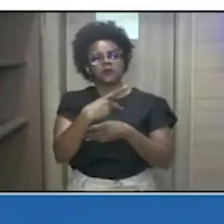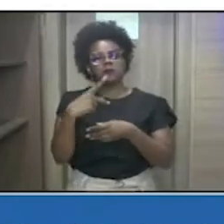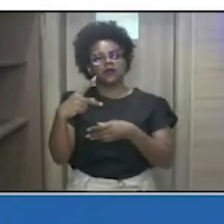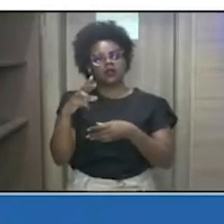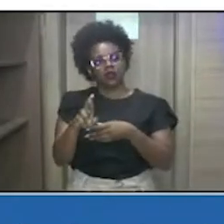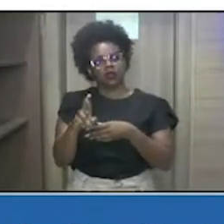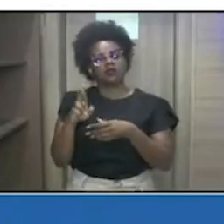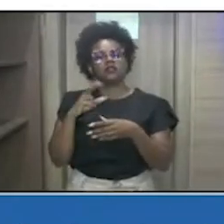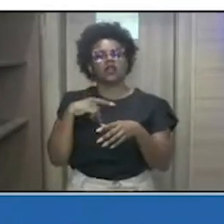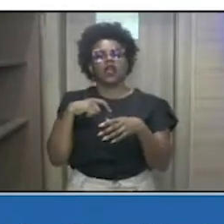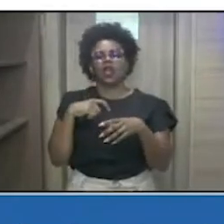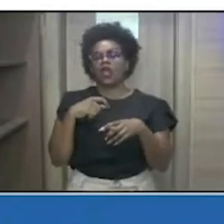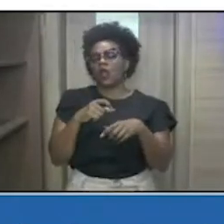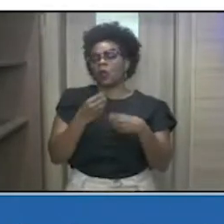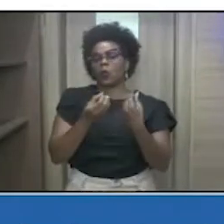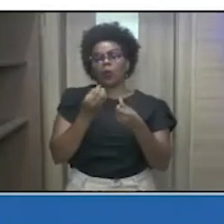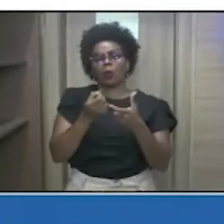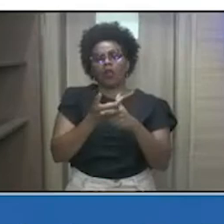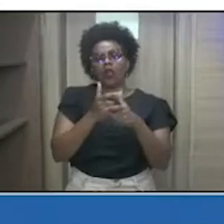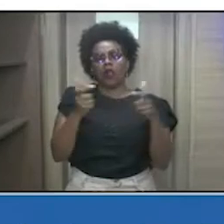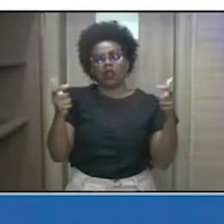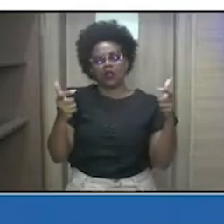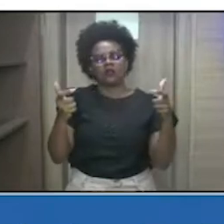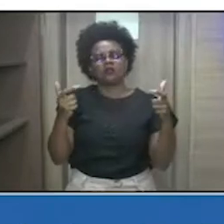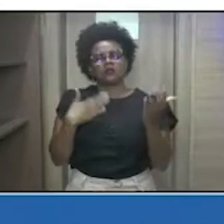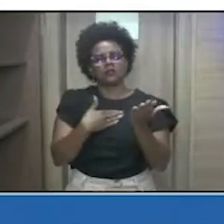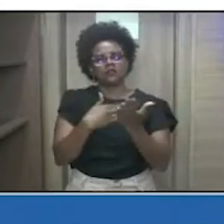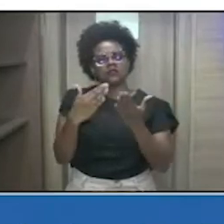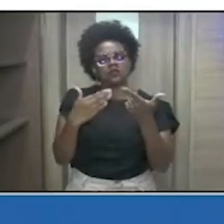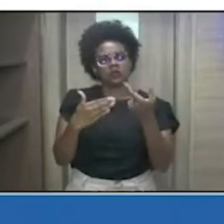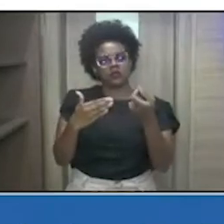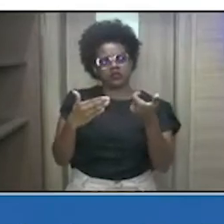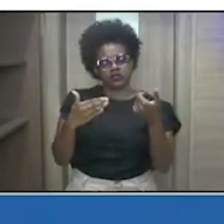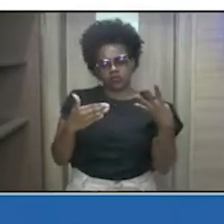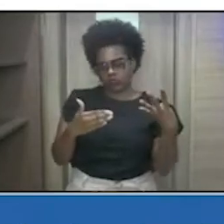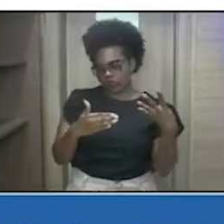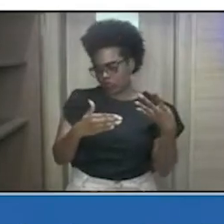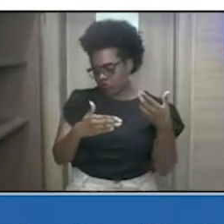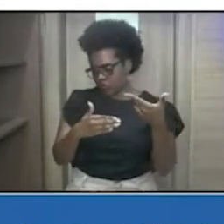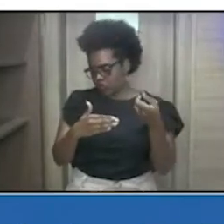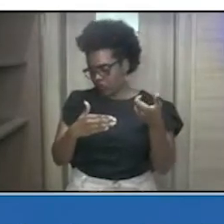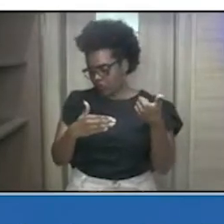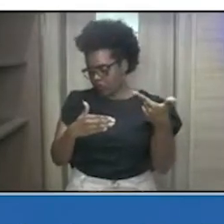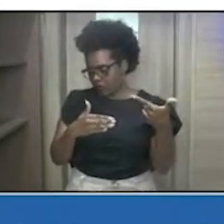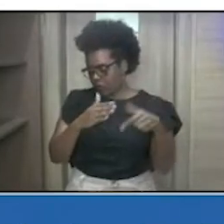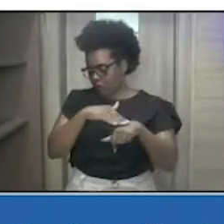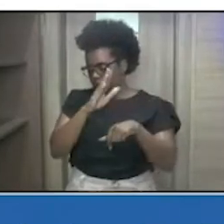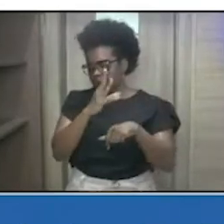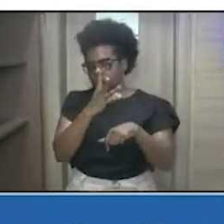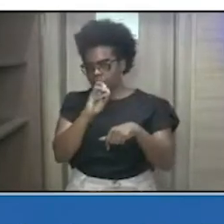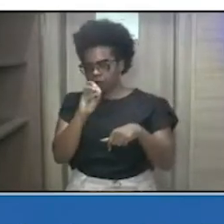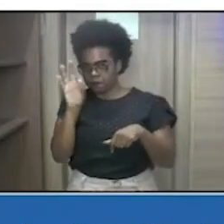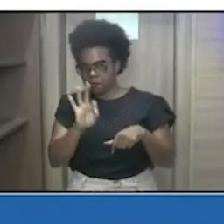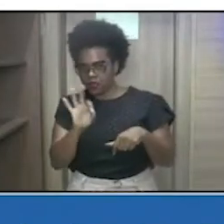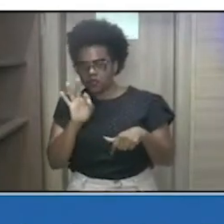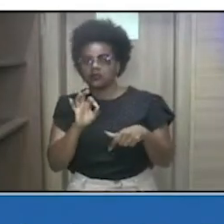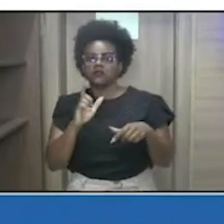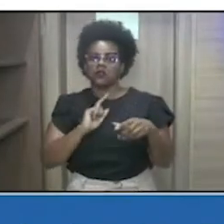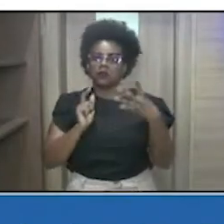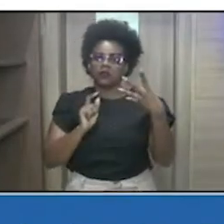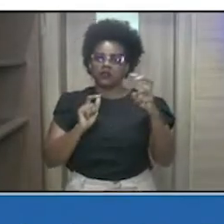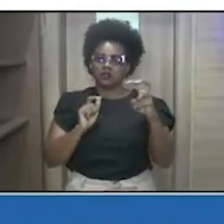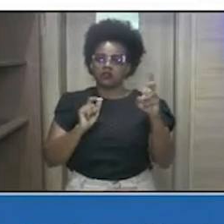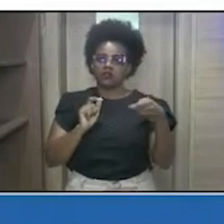PPRs têm aumentado significativamente a partir de 2012, representando mais de 30%, chegando a 45,52%